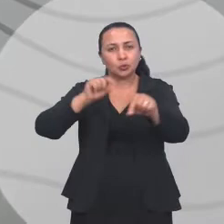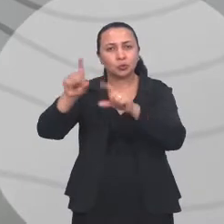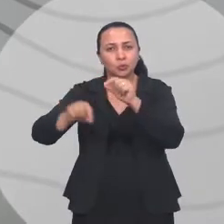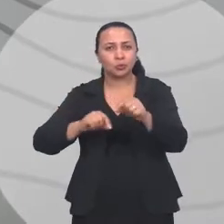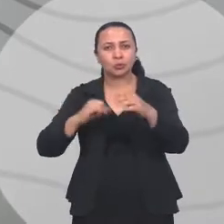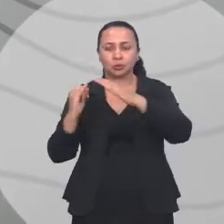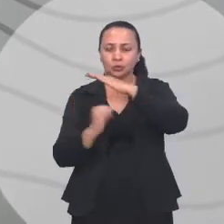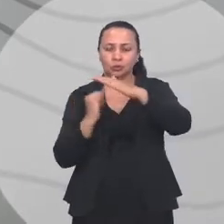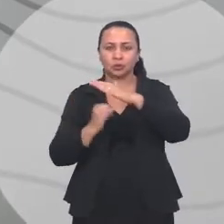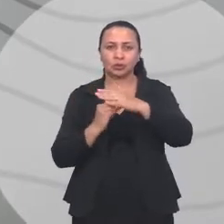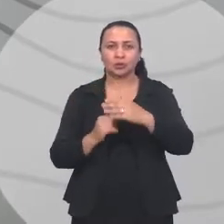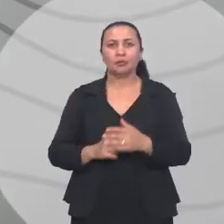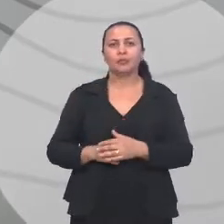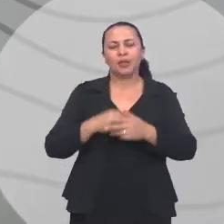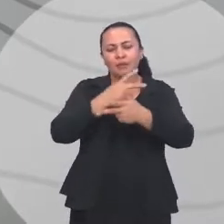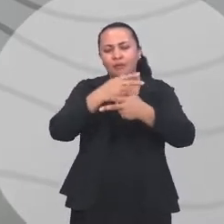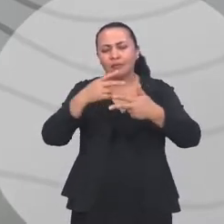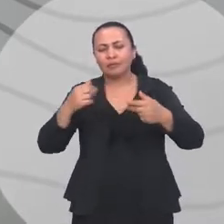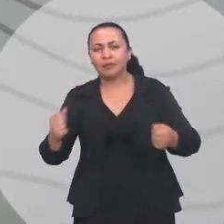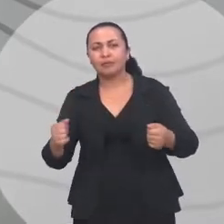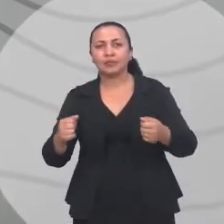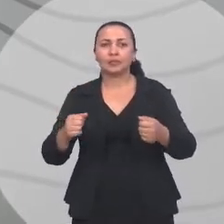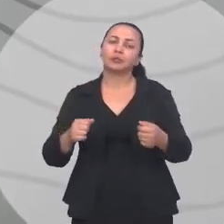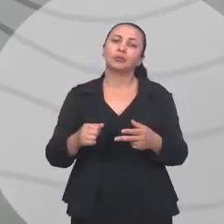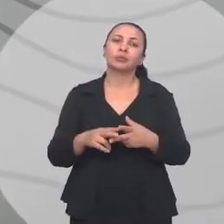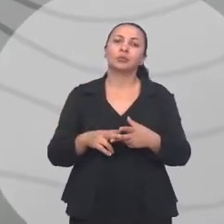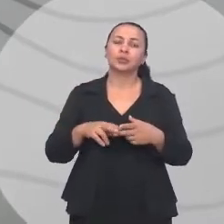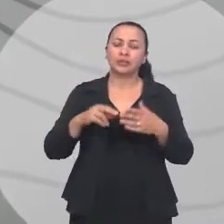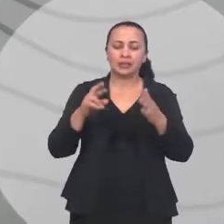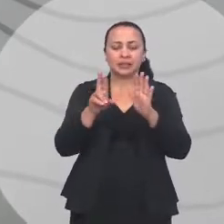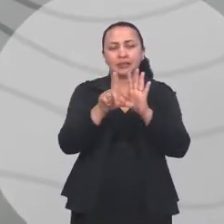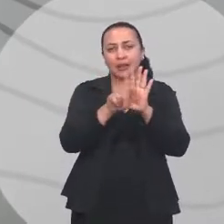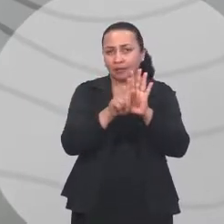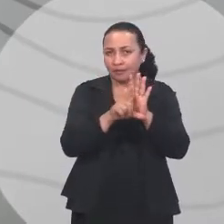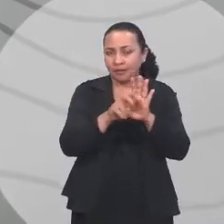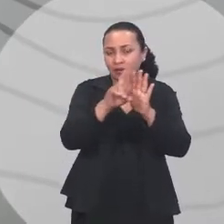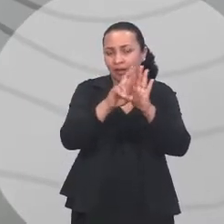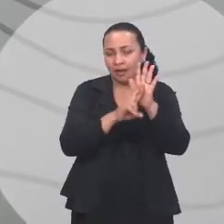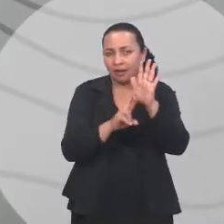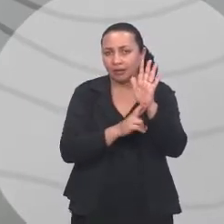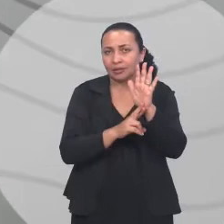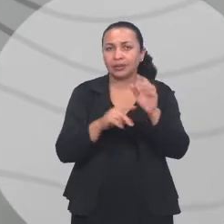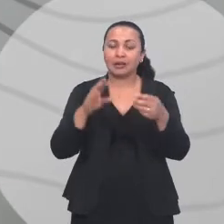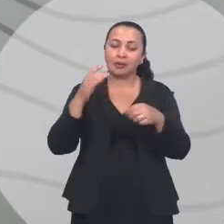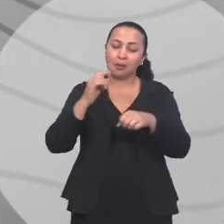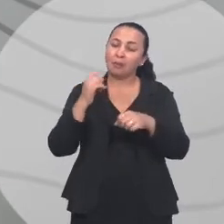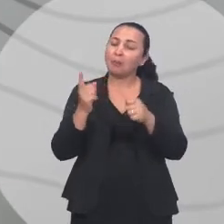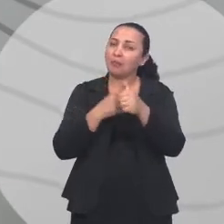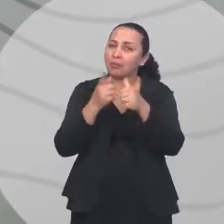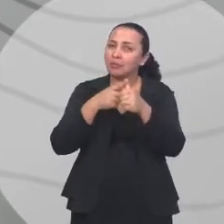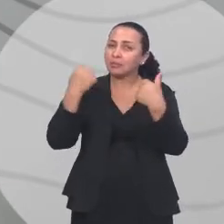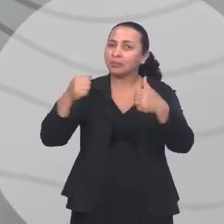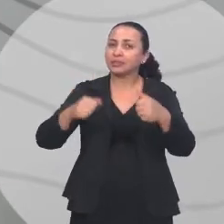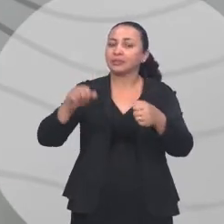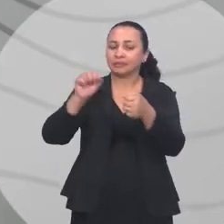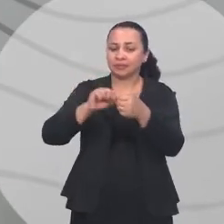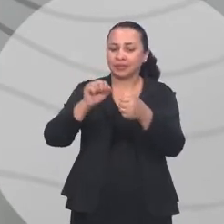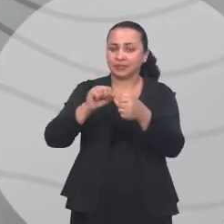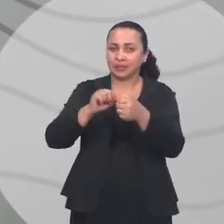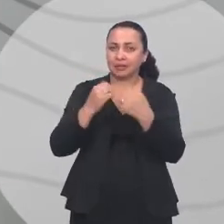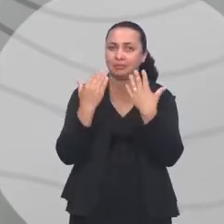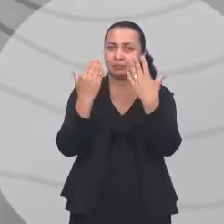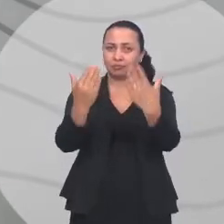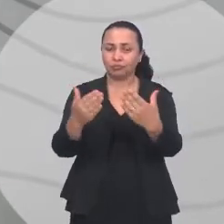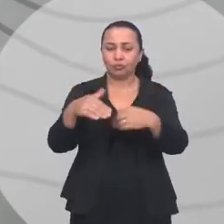então é uma série de medidas ou seja essa construção desse regulamento que é um primeiro instrumento que tem que ser feito